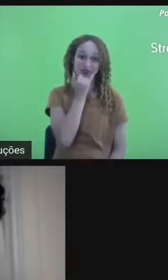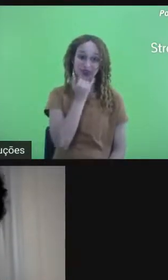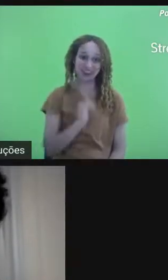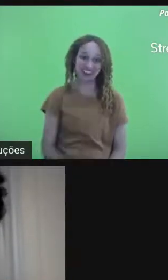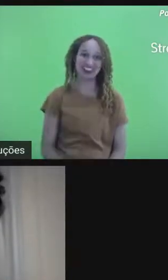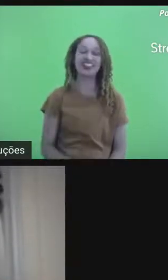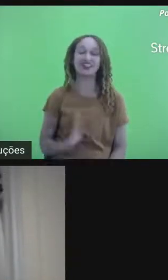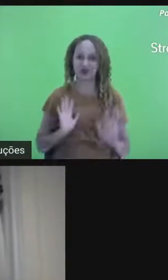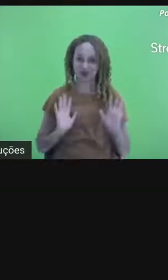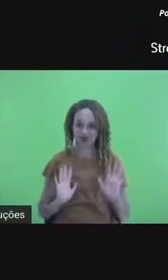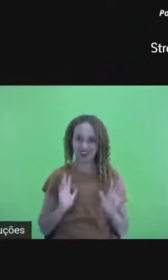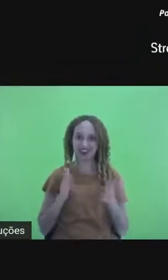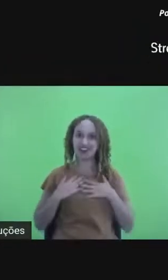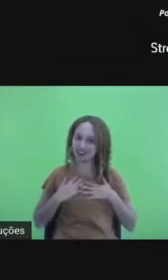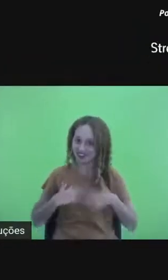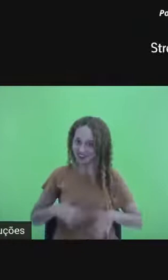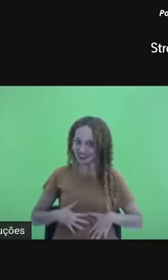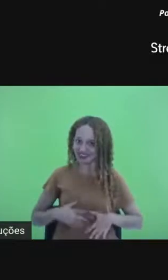continuar.